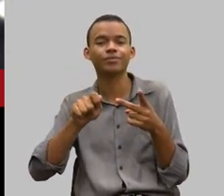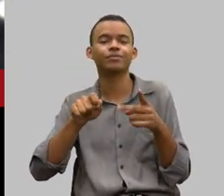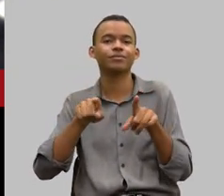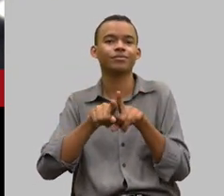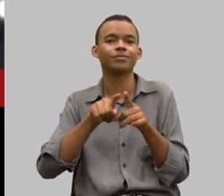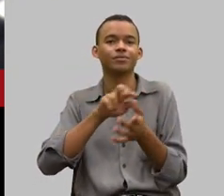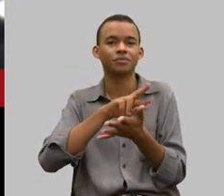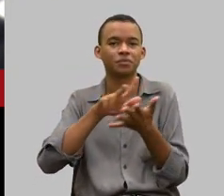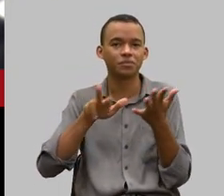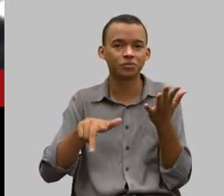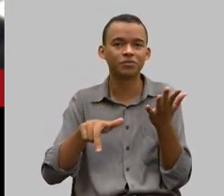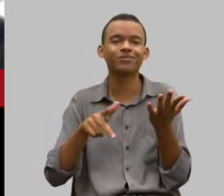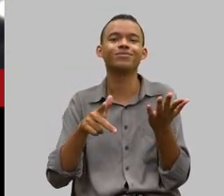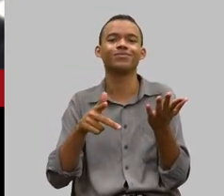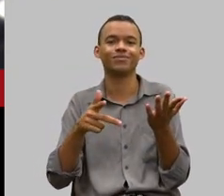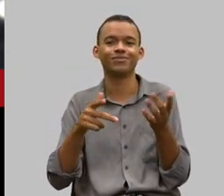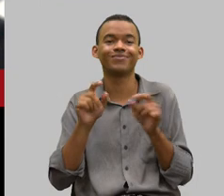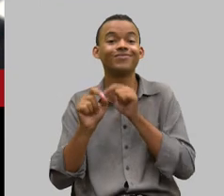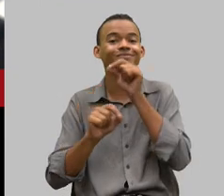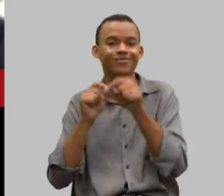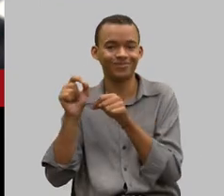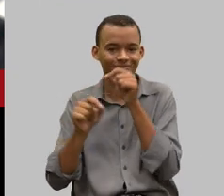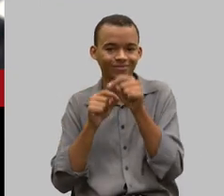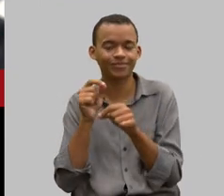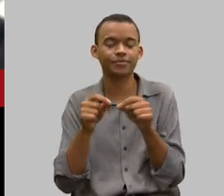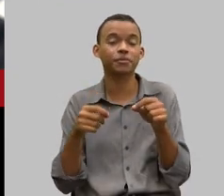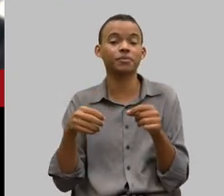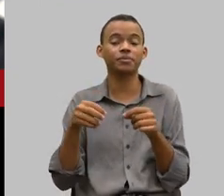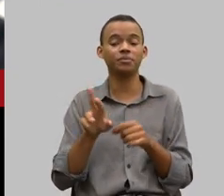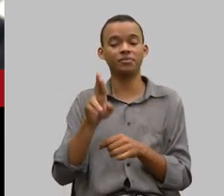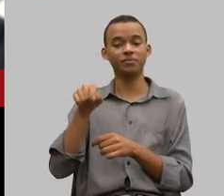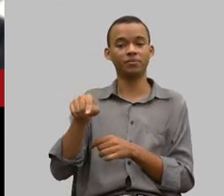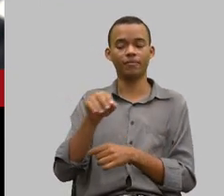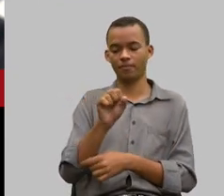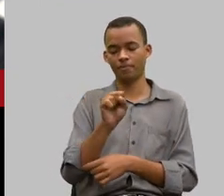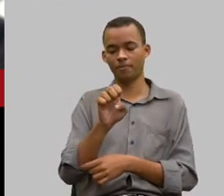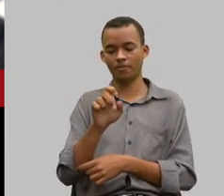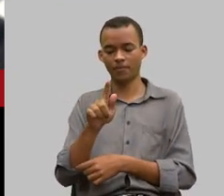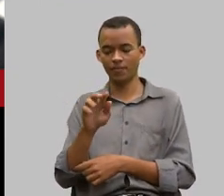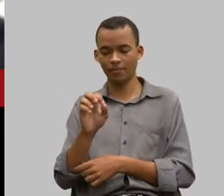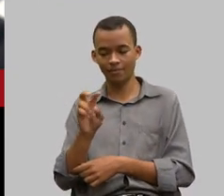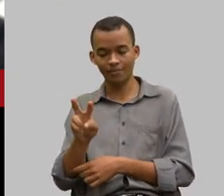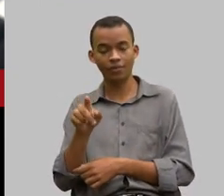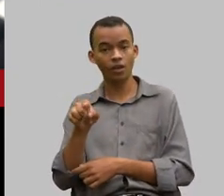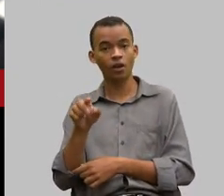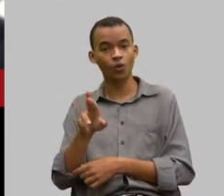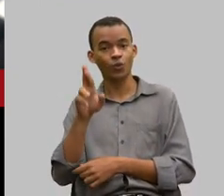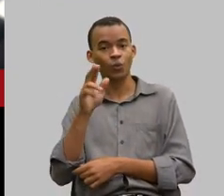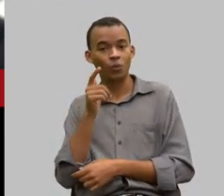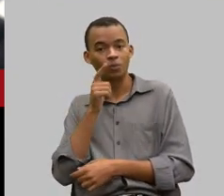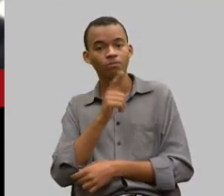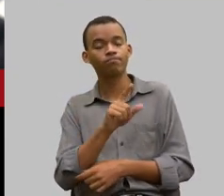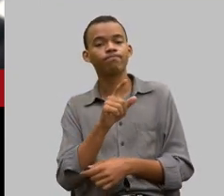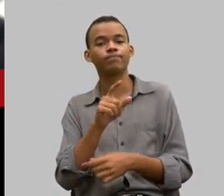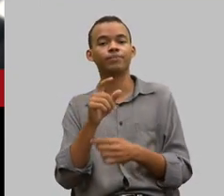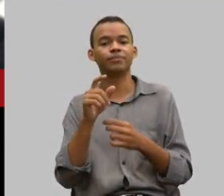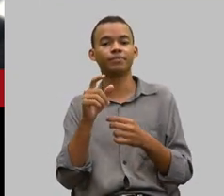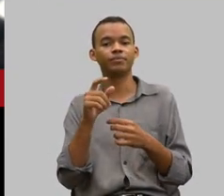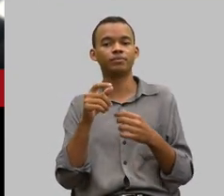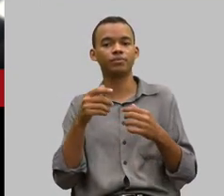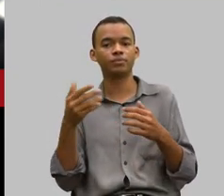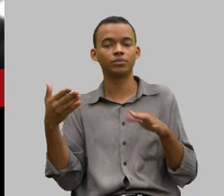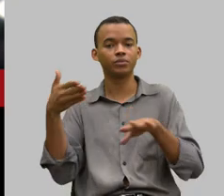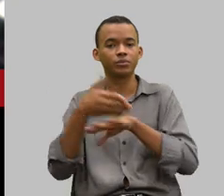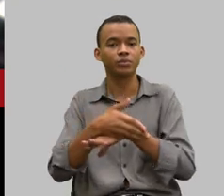quanto antes o que que foi feito via cov efetivamente para que isso aconteça e chegue com mais celeridade